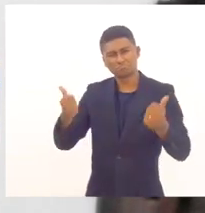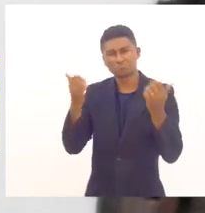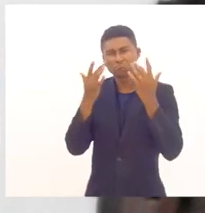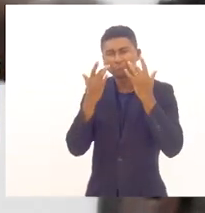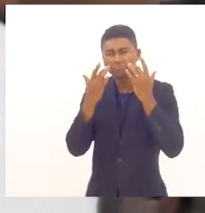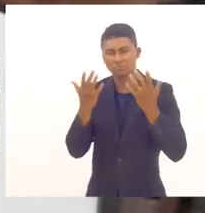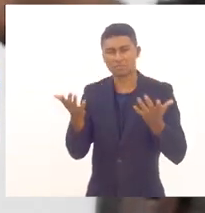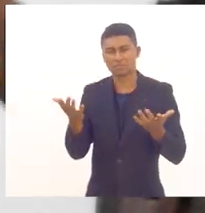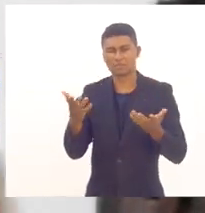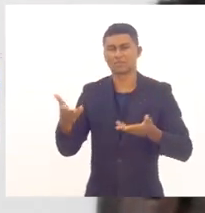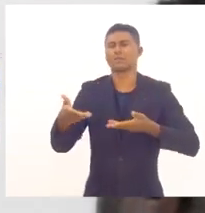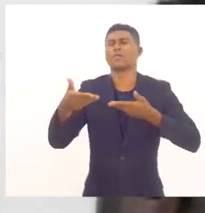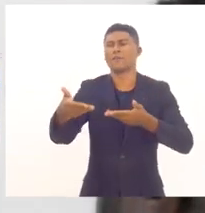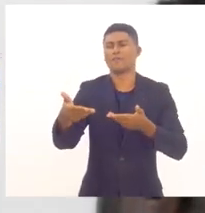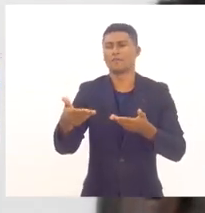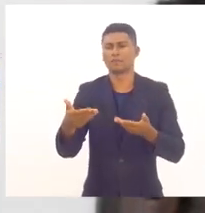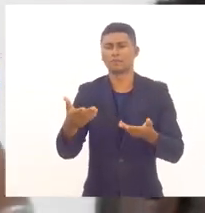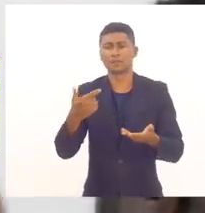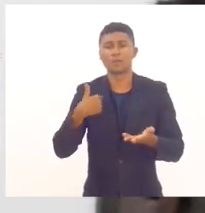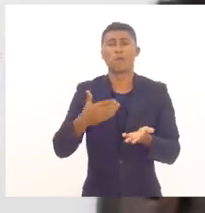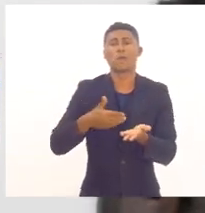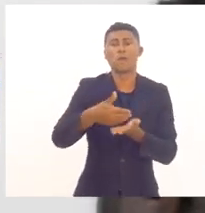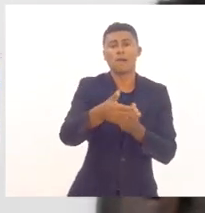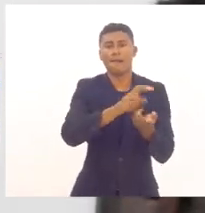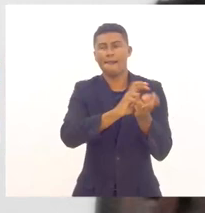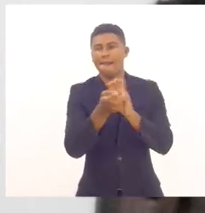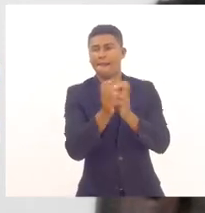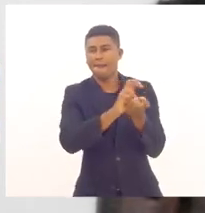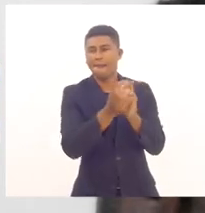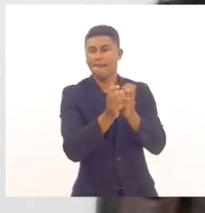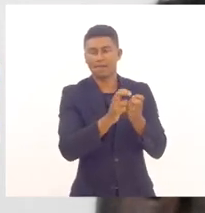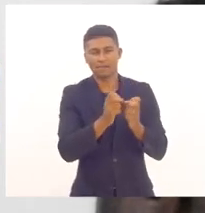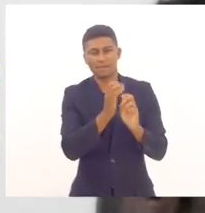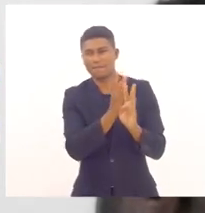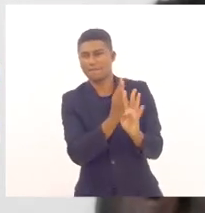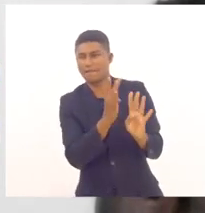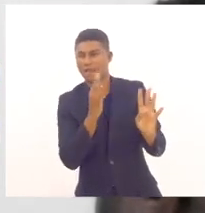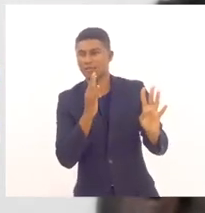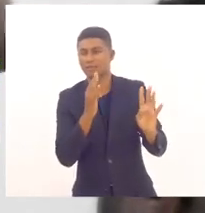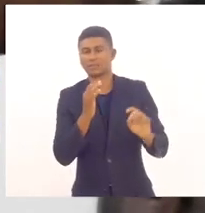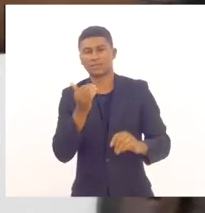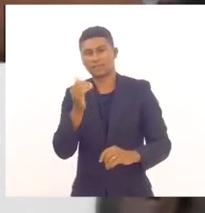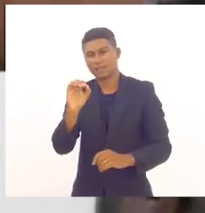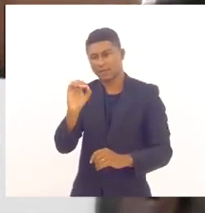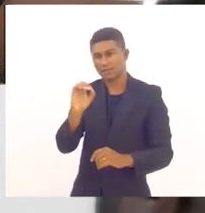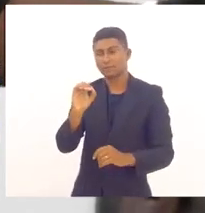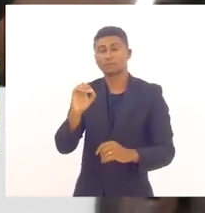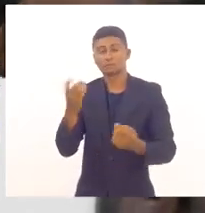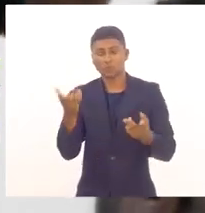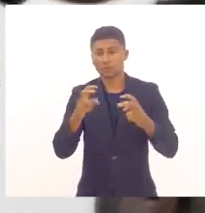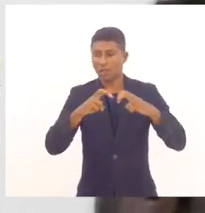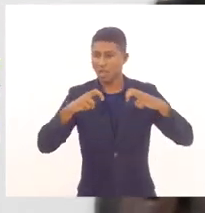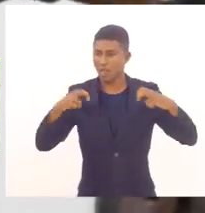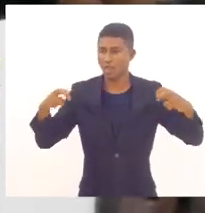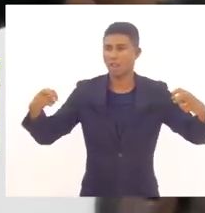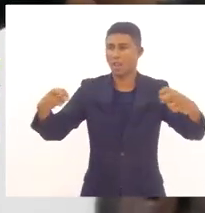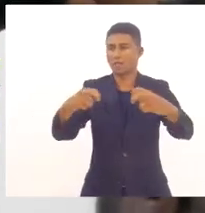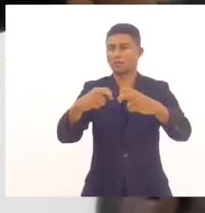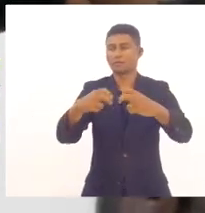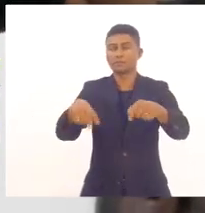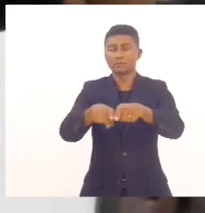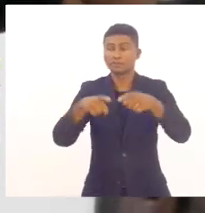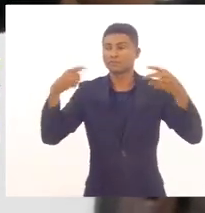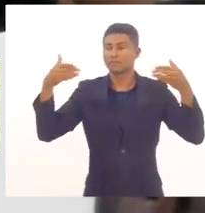ele me convidou, eu passei a fazer coreografada. 10, uma fileira de 10 por 4. Então a ala esticou. E botei ritmo